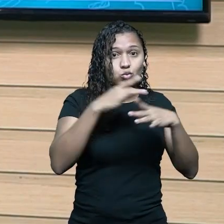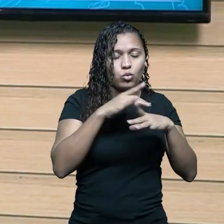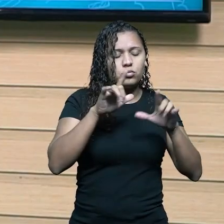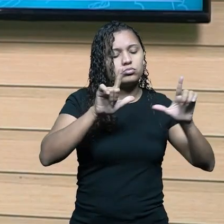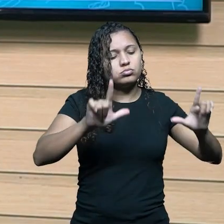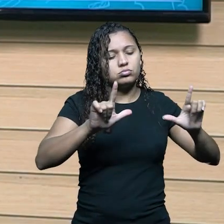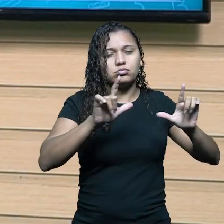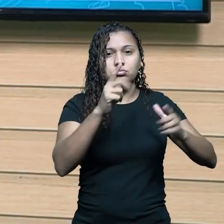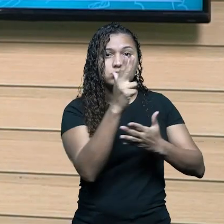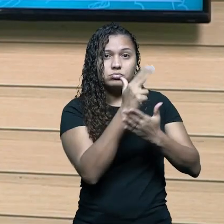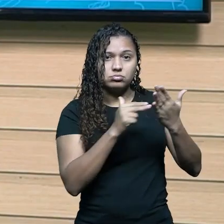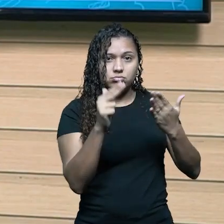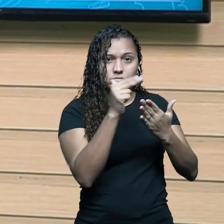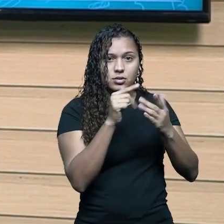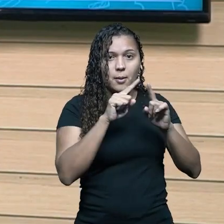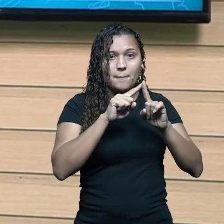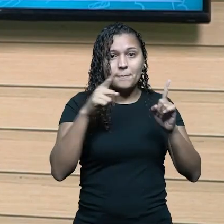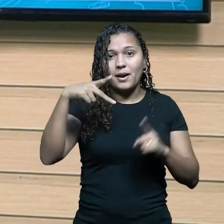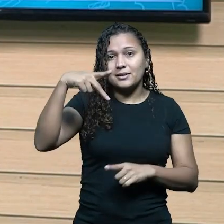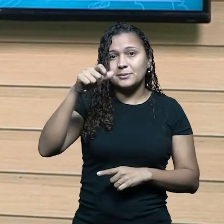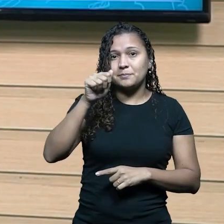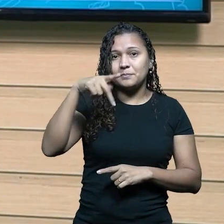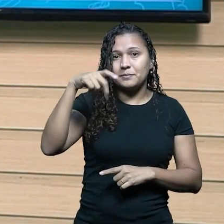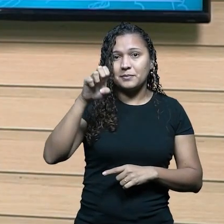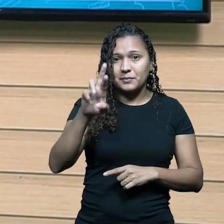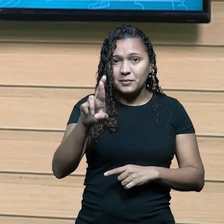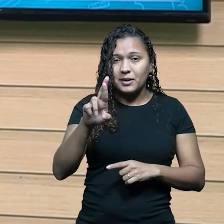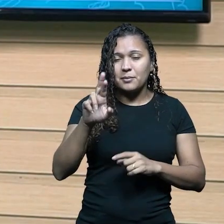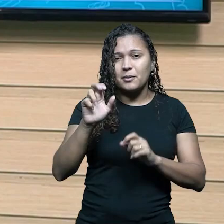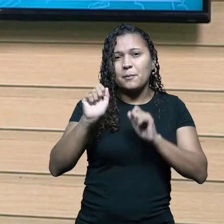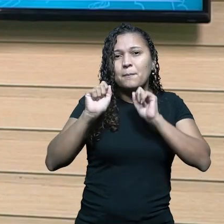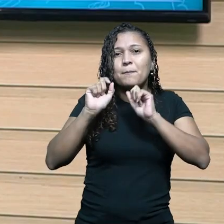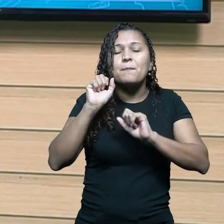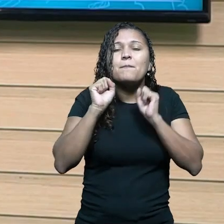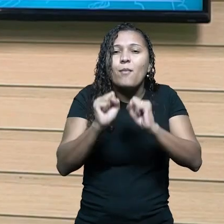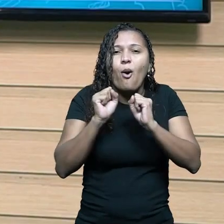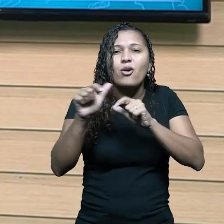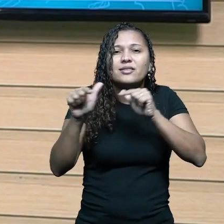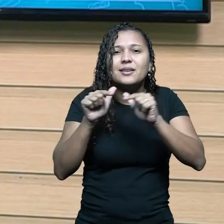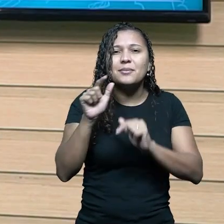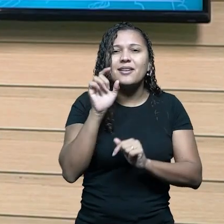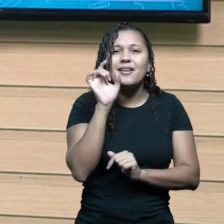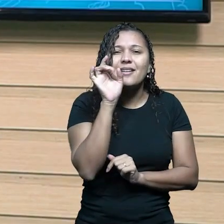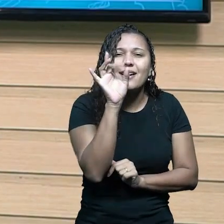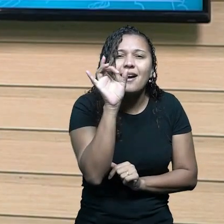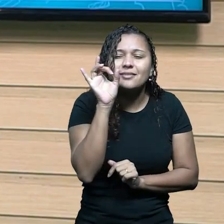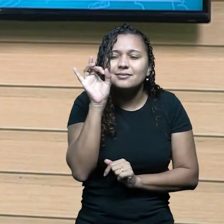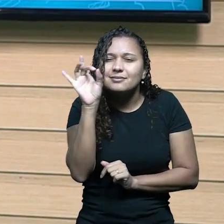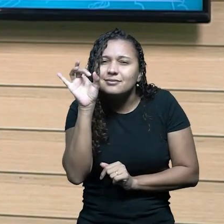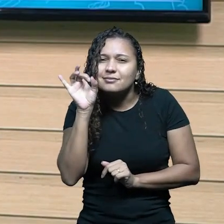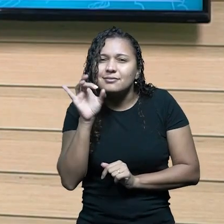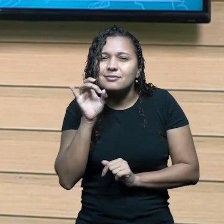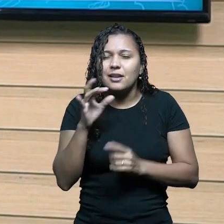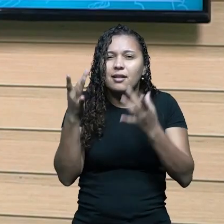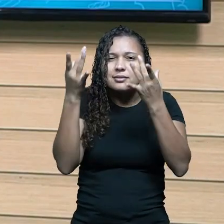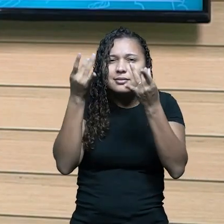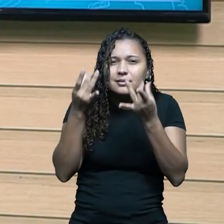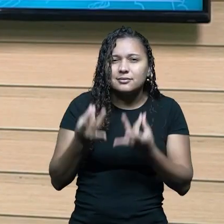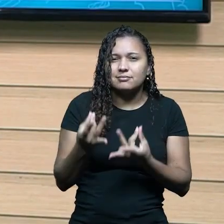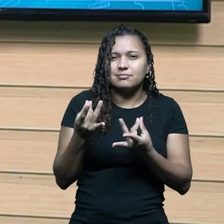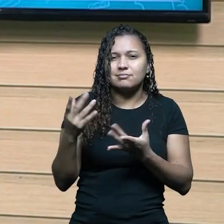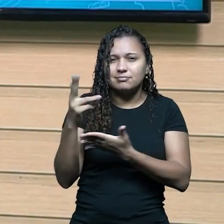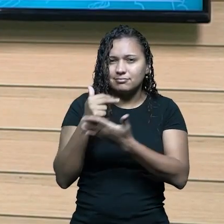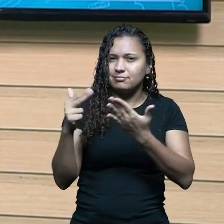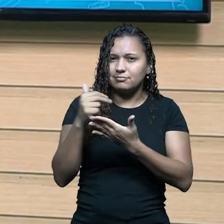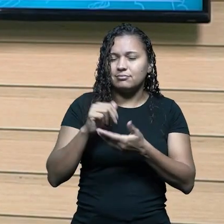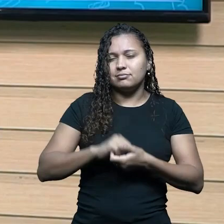você pega a figura completa, faz todo o desenho. Já no Paper Space você pode trabalhar individualmente cada